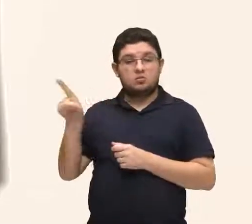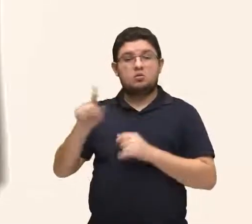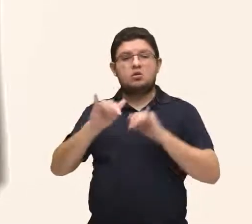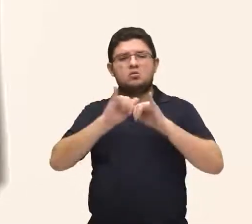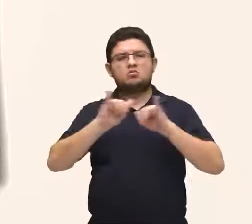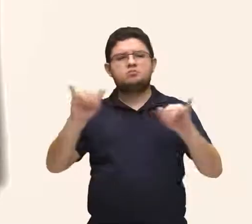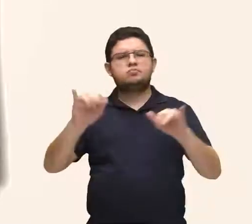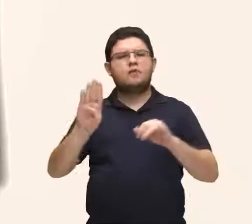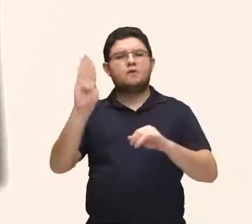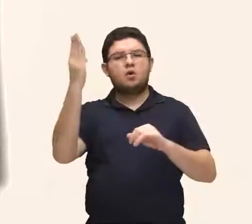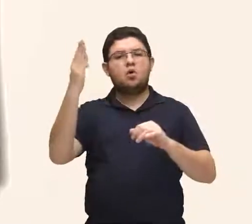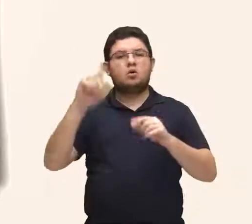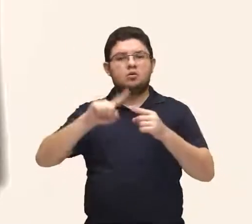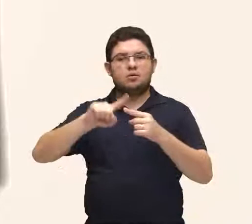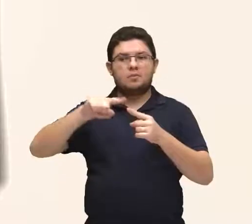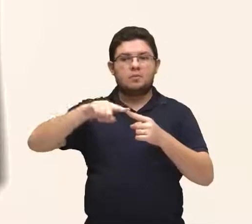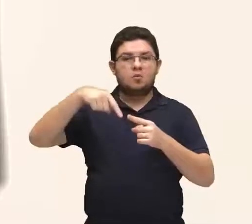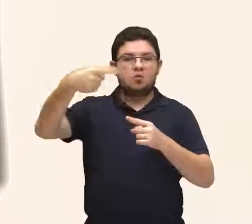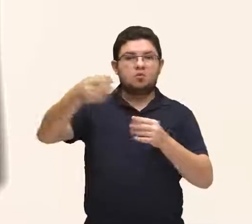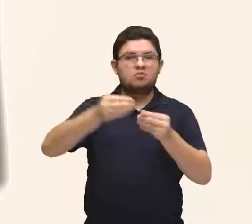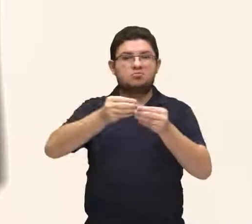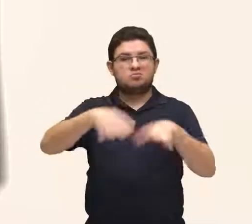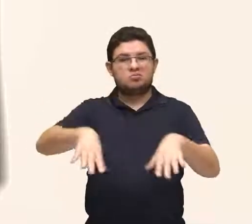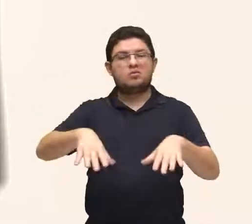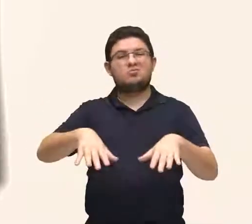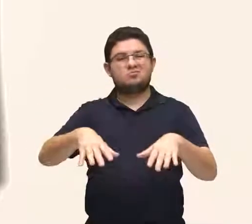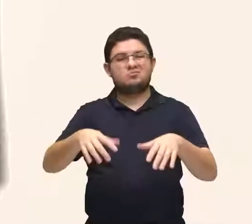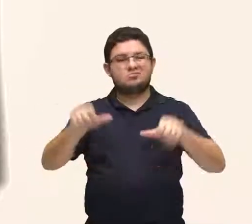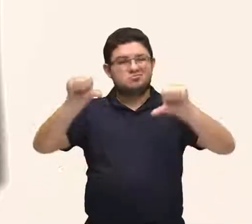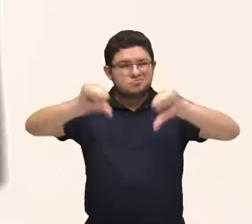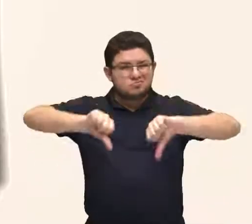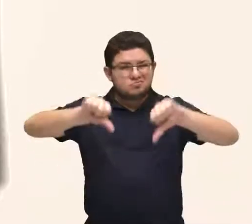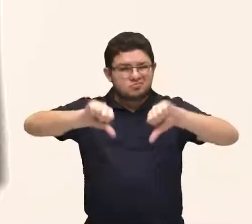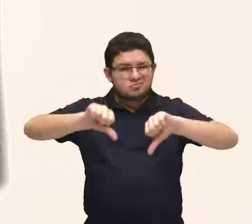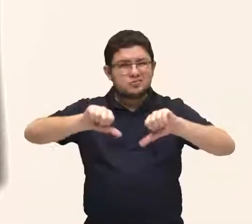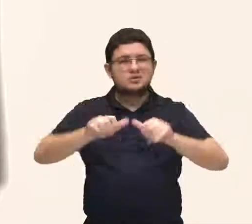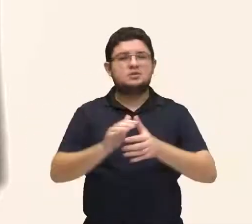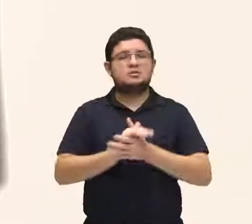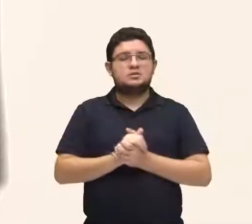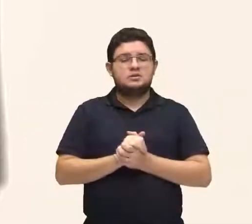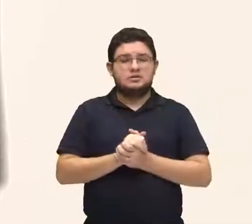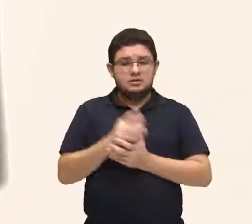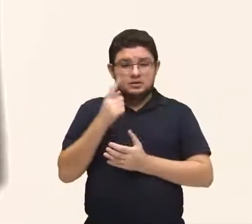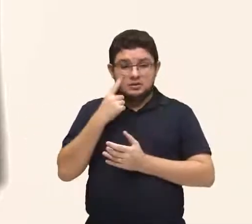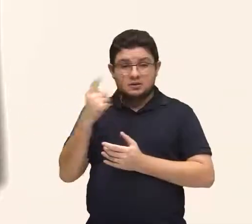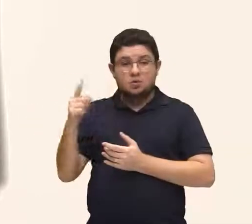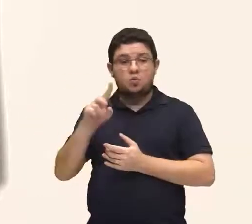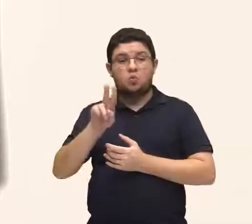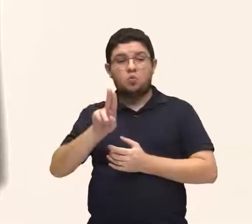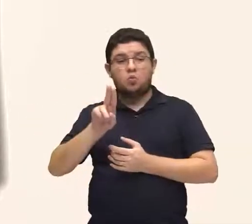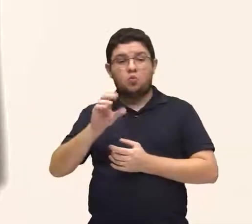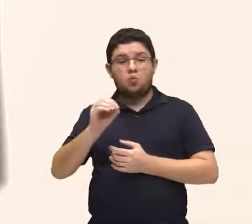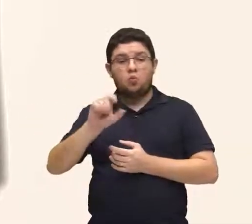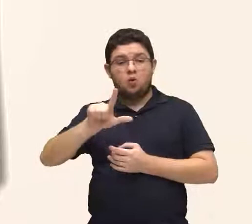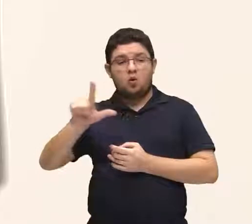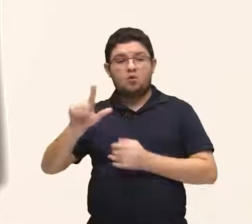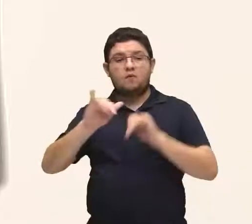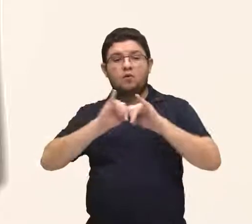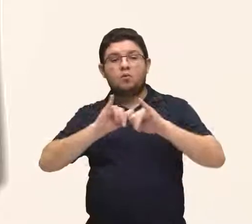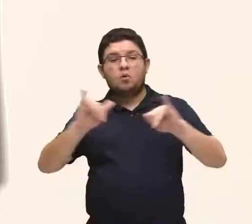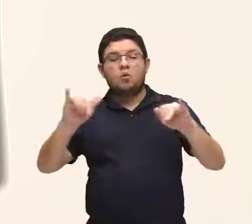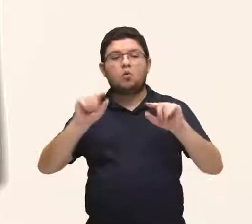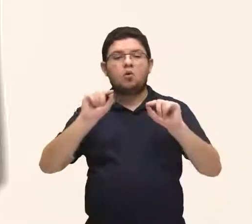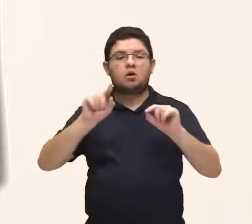que teve um fim trágico. Olha só, gente. Notícia divulgada pelo UOL Notícias relatou que moradores